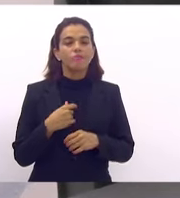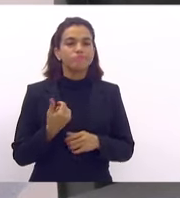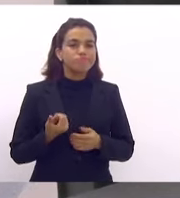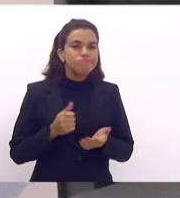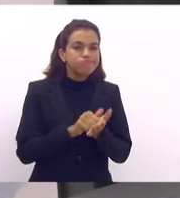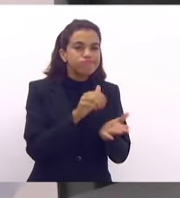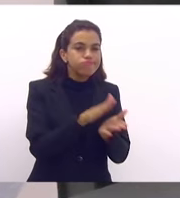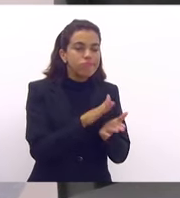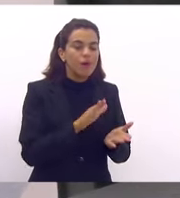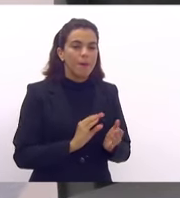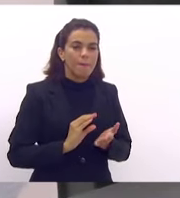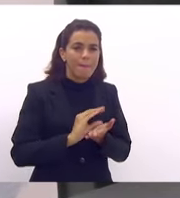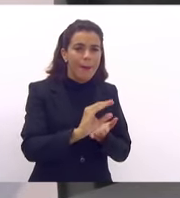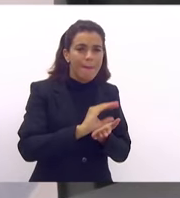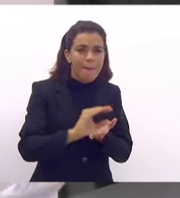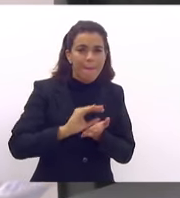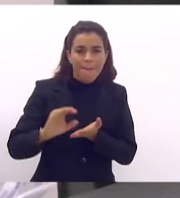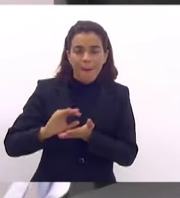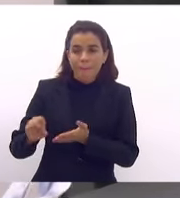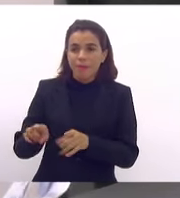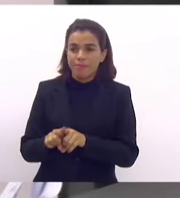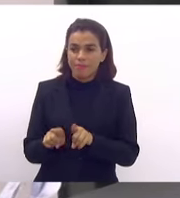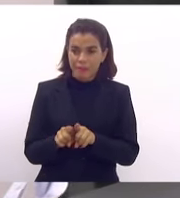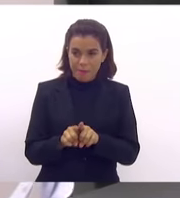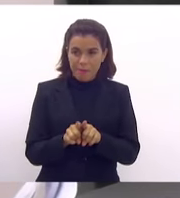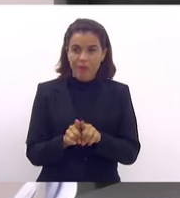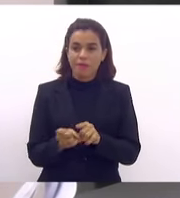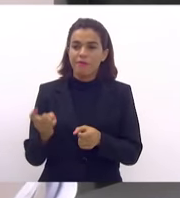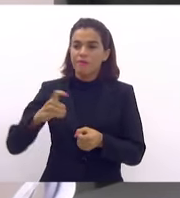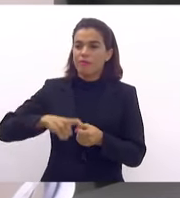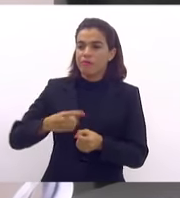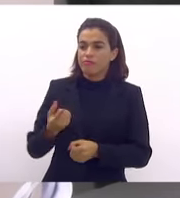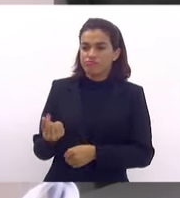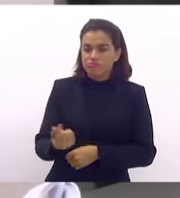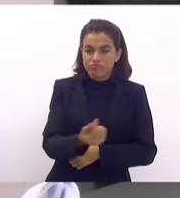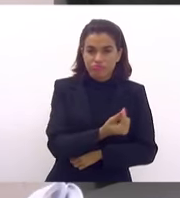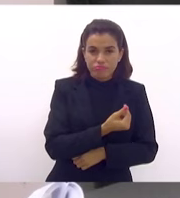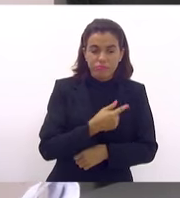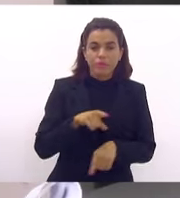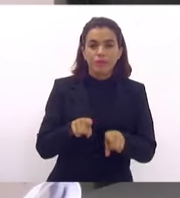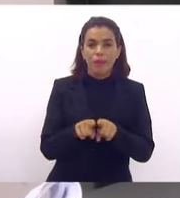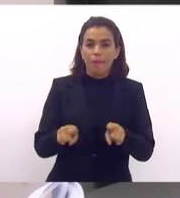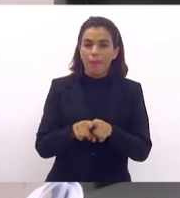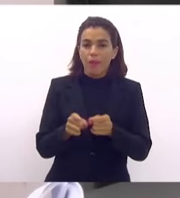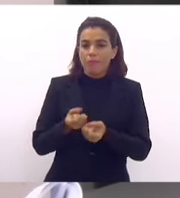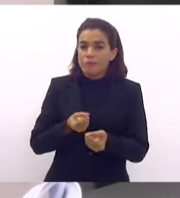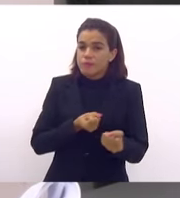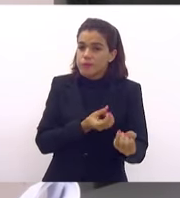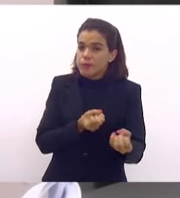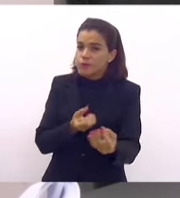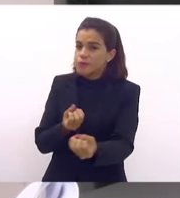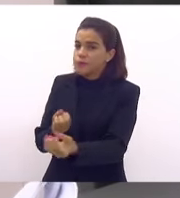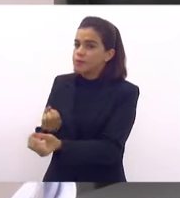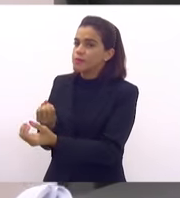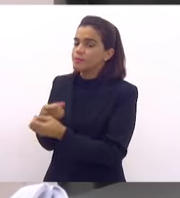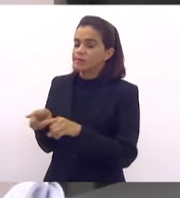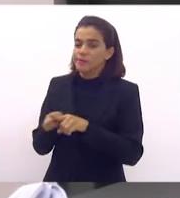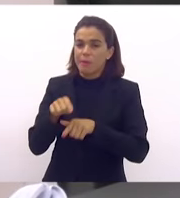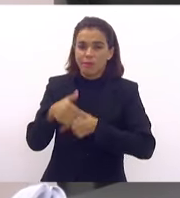em ressarcimento aos gastos incorridos com a adaptação das redes de coleta de esgoto e distribuição assumidas e